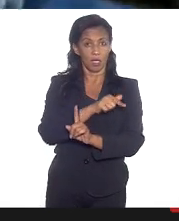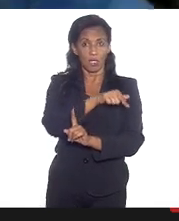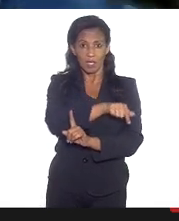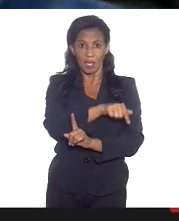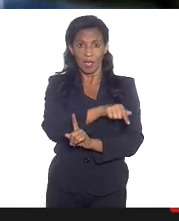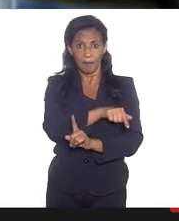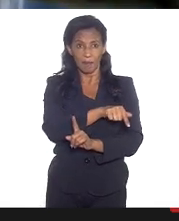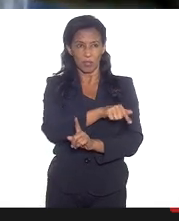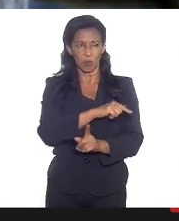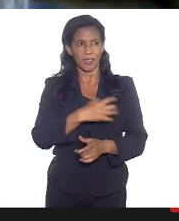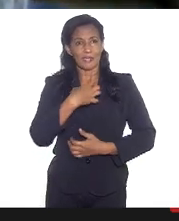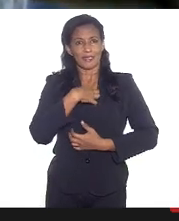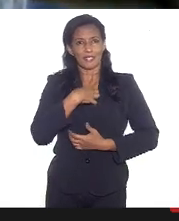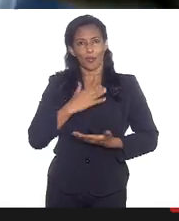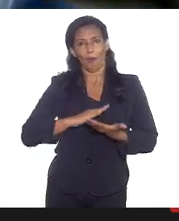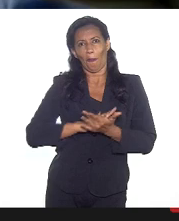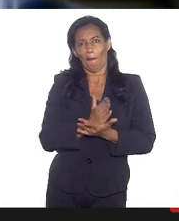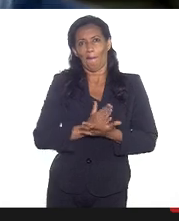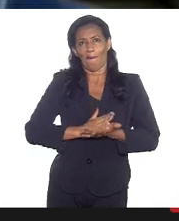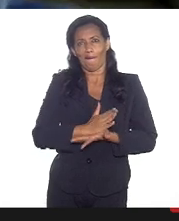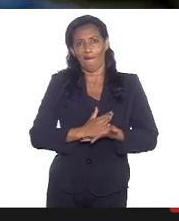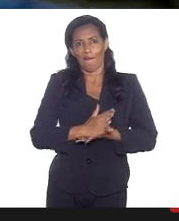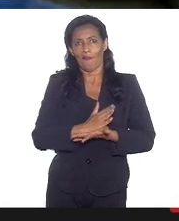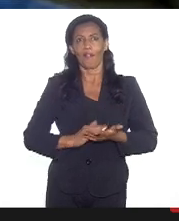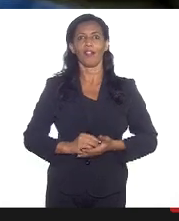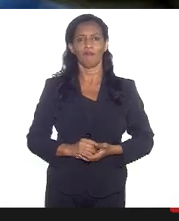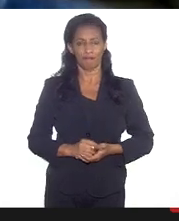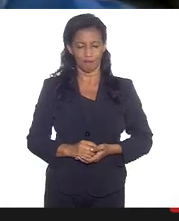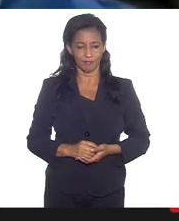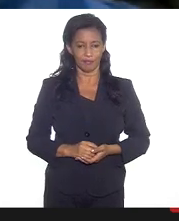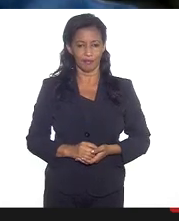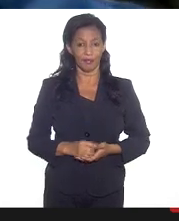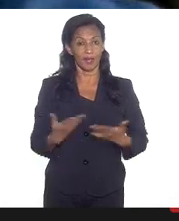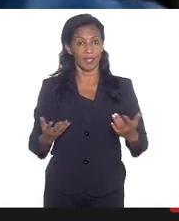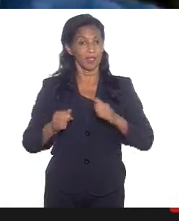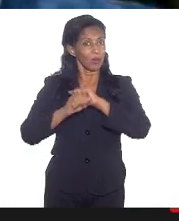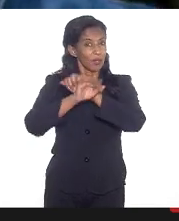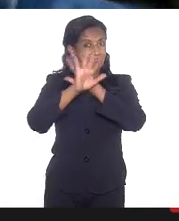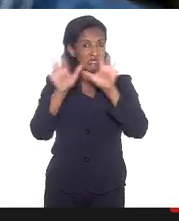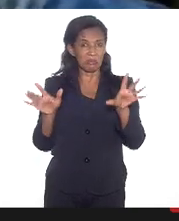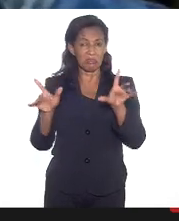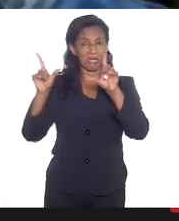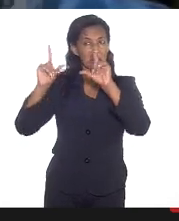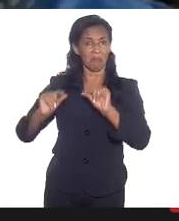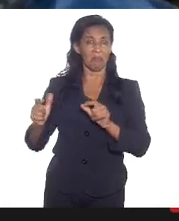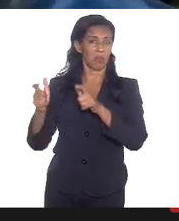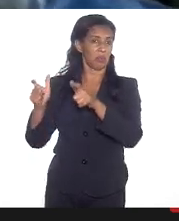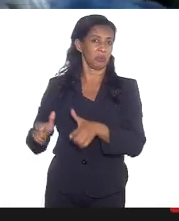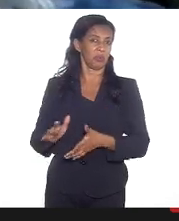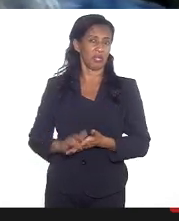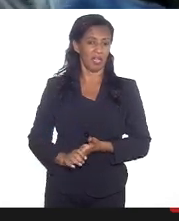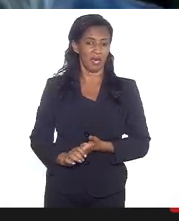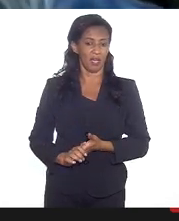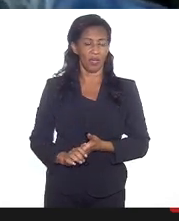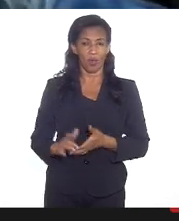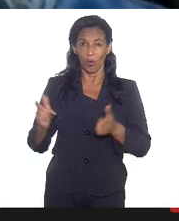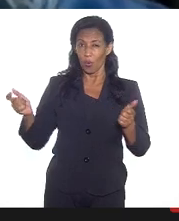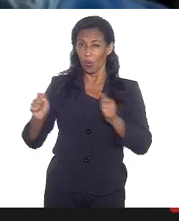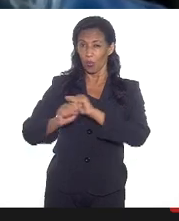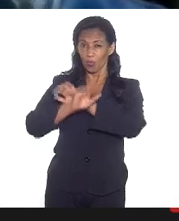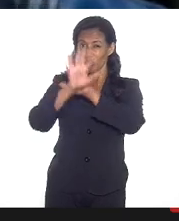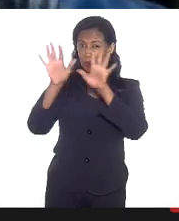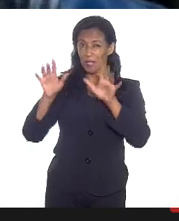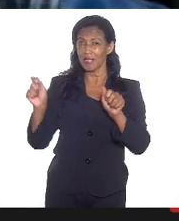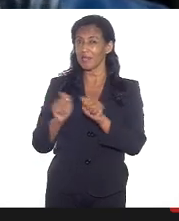tornada incômoda. Ele vai ser tornado incômodo. Então, a transparência é o melhor lugar. Com transparência se faz